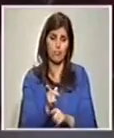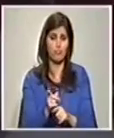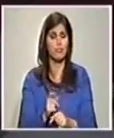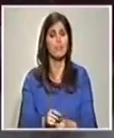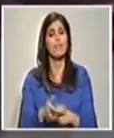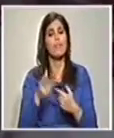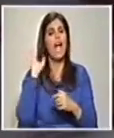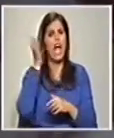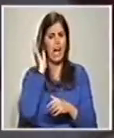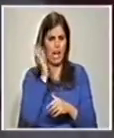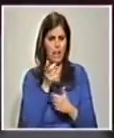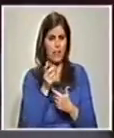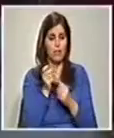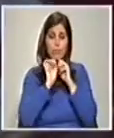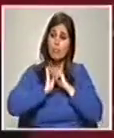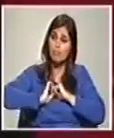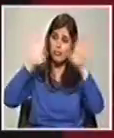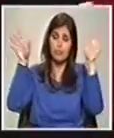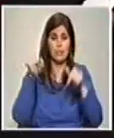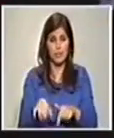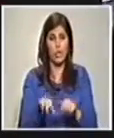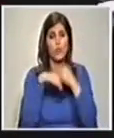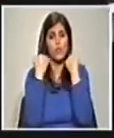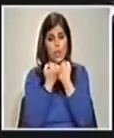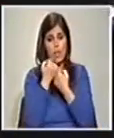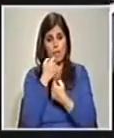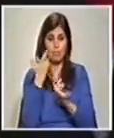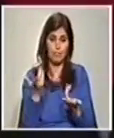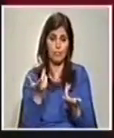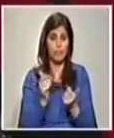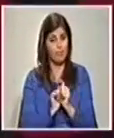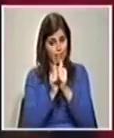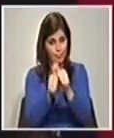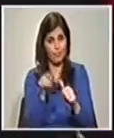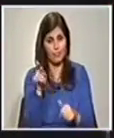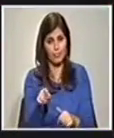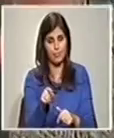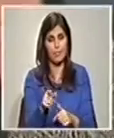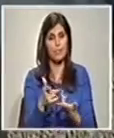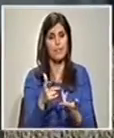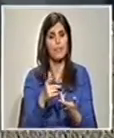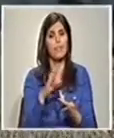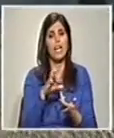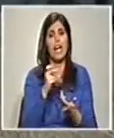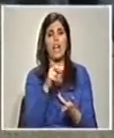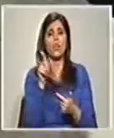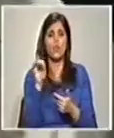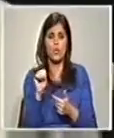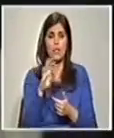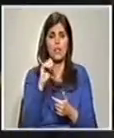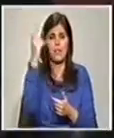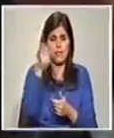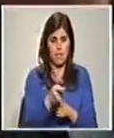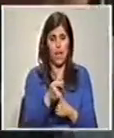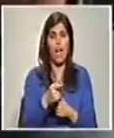A rádio foi um amplificador da causa e a sociedade civil foi atrás. O ultramaratonista Carlos Sá correu de